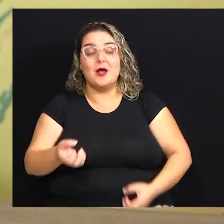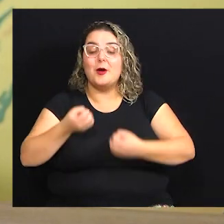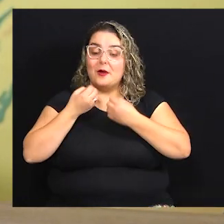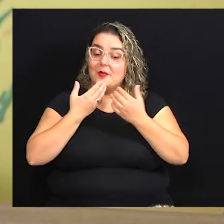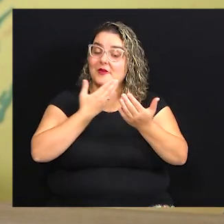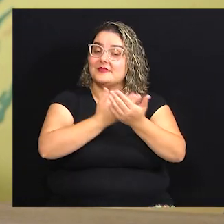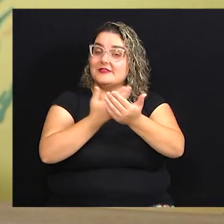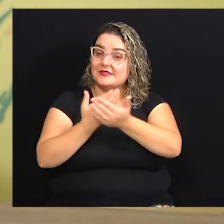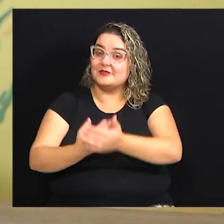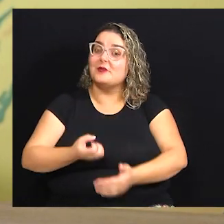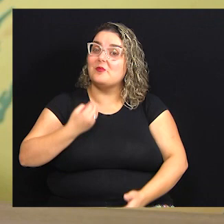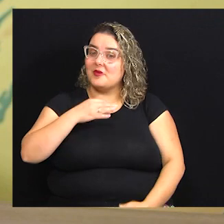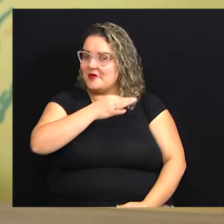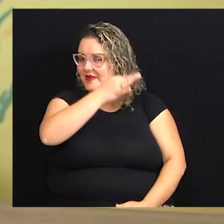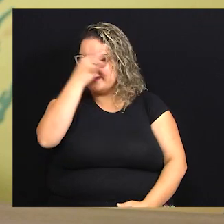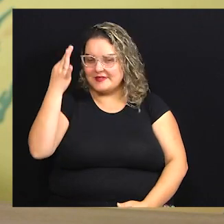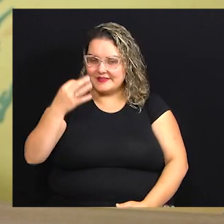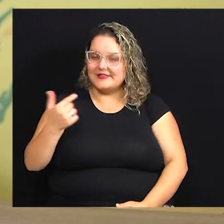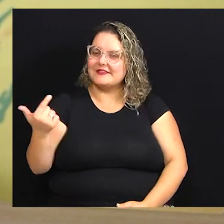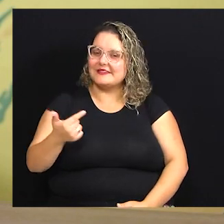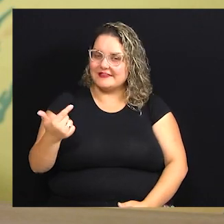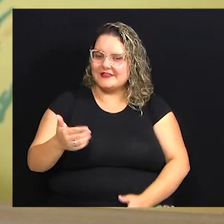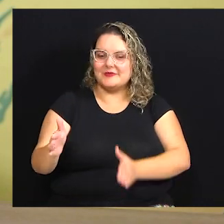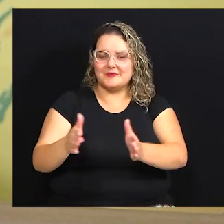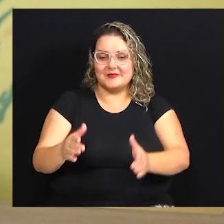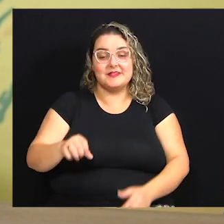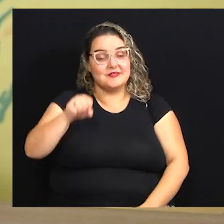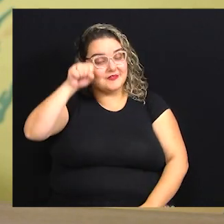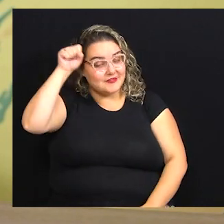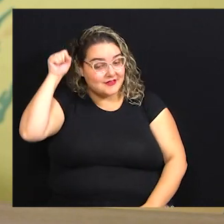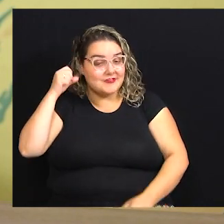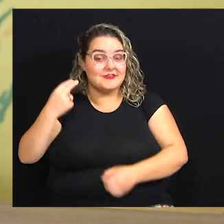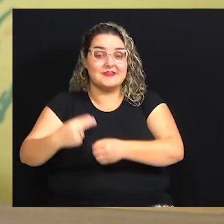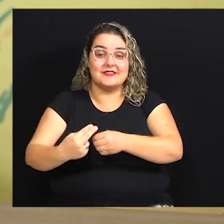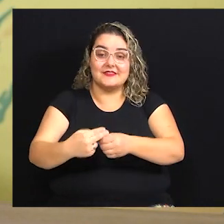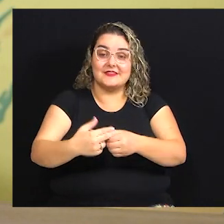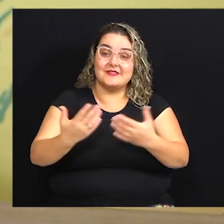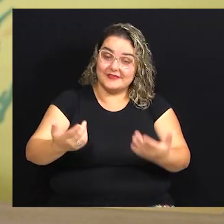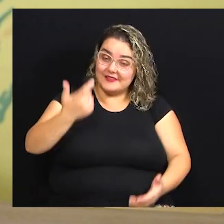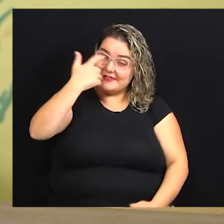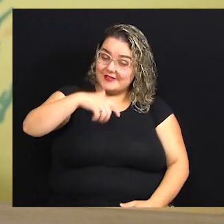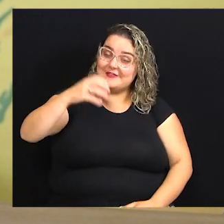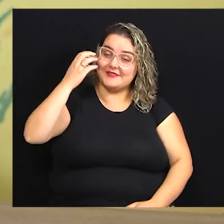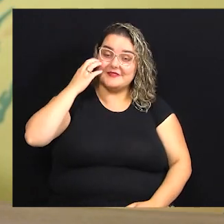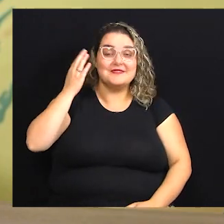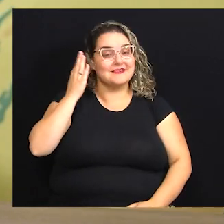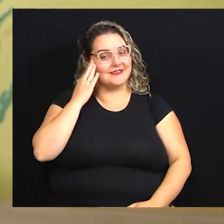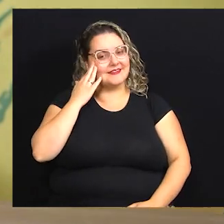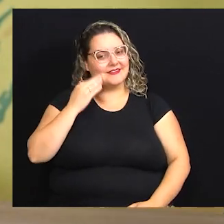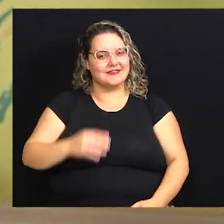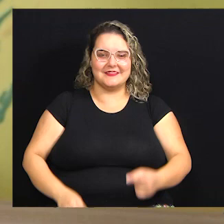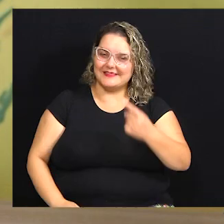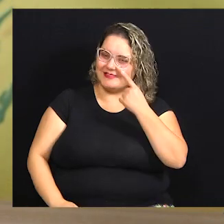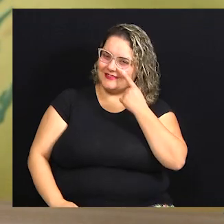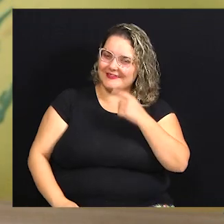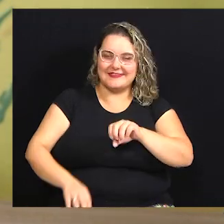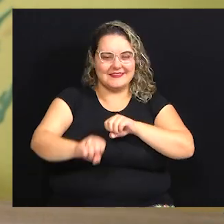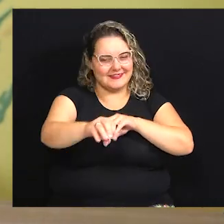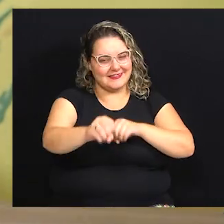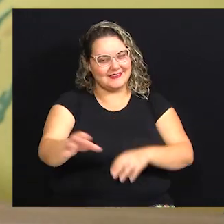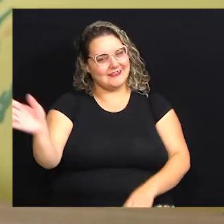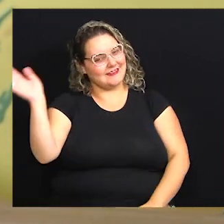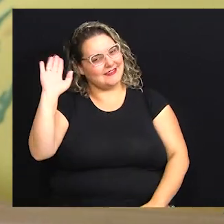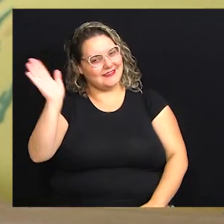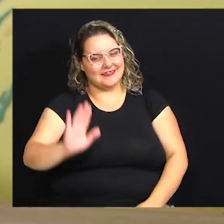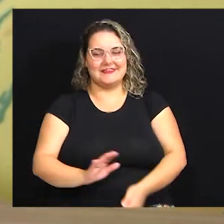Bons estudos, boa sorte na segunda fase aí do vestibular da Unicamp. Eu sou André Aranha e já sabe, né? Tô sempre de olho